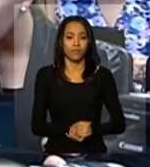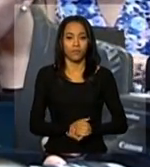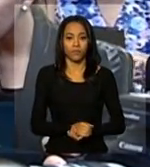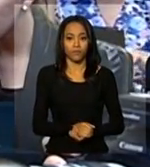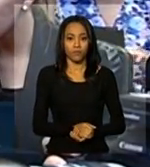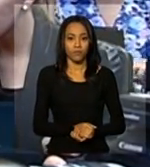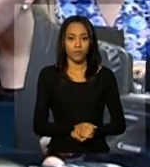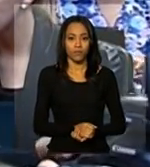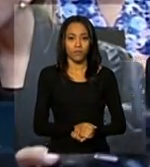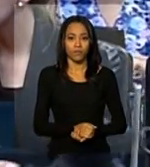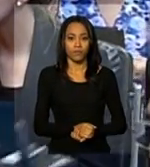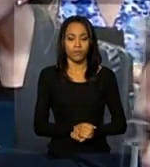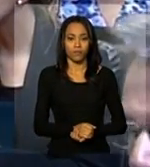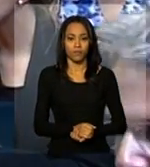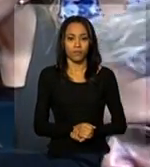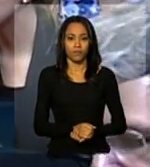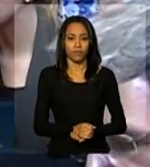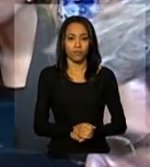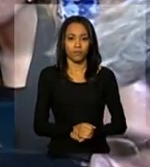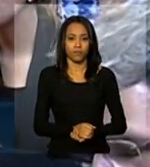Por favor, pessoal. 24%.